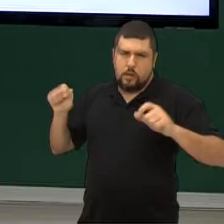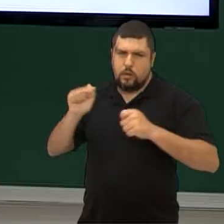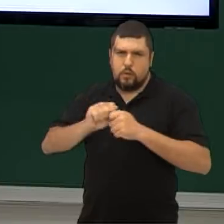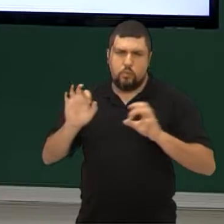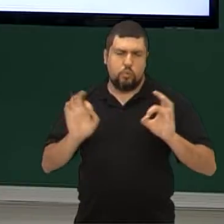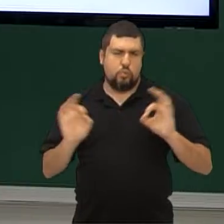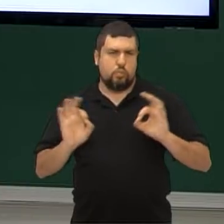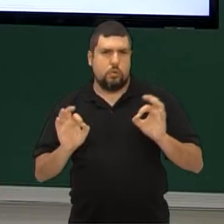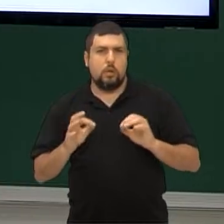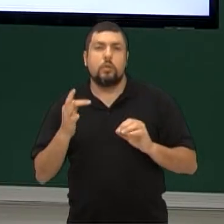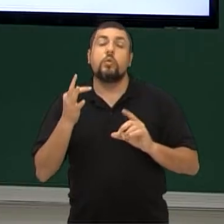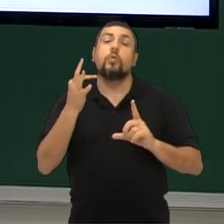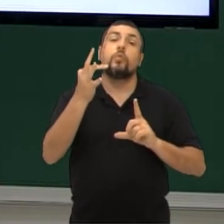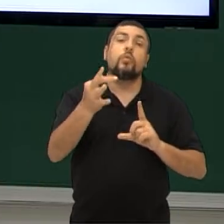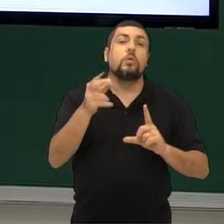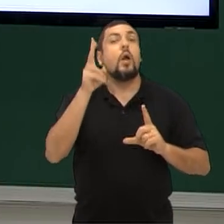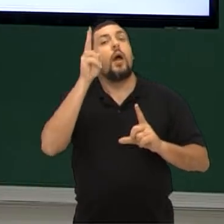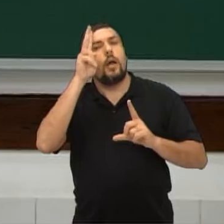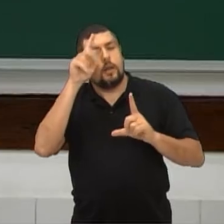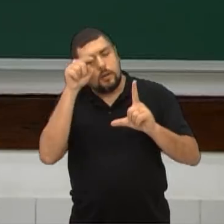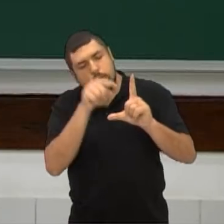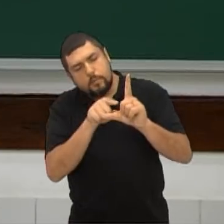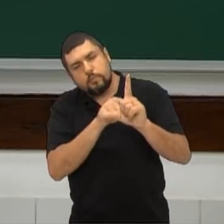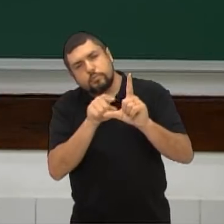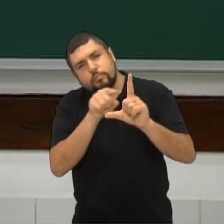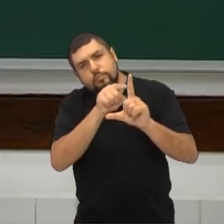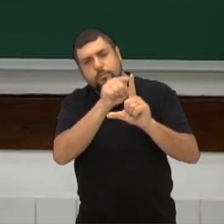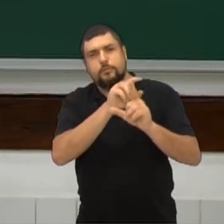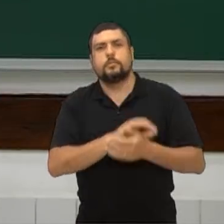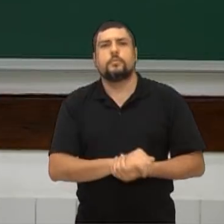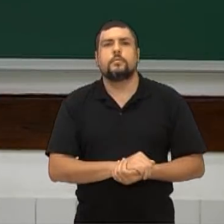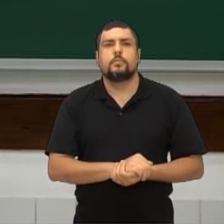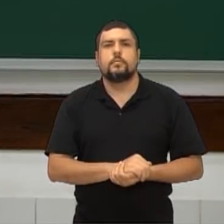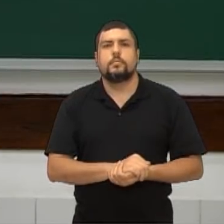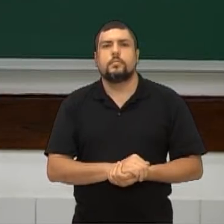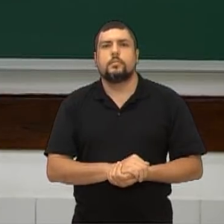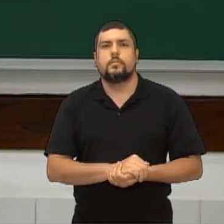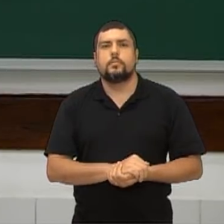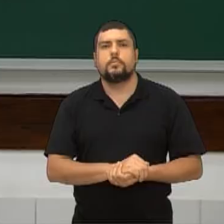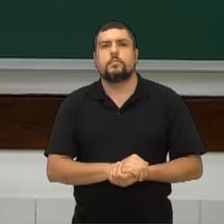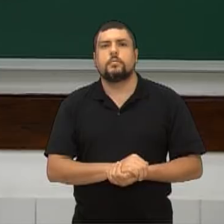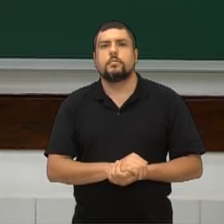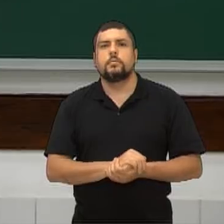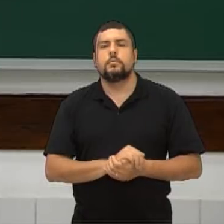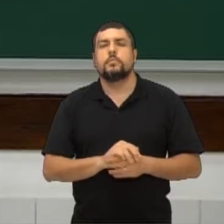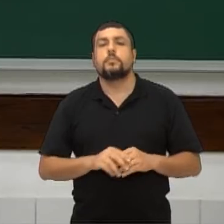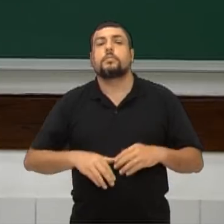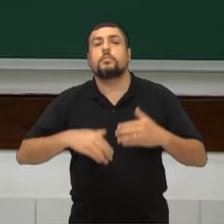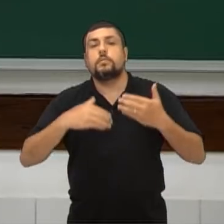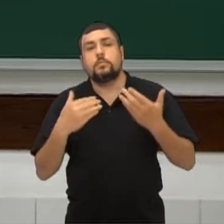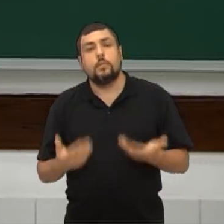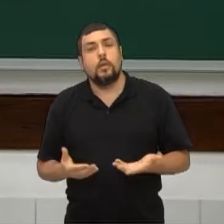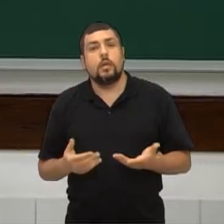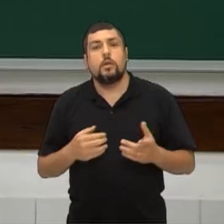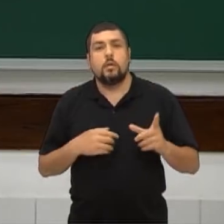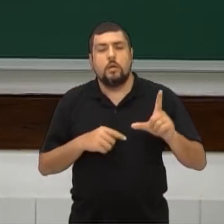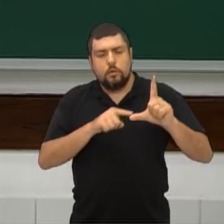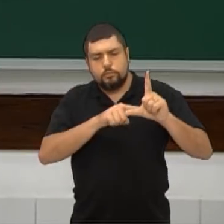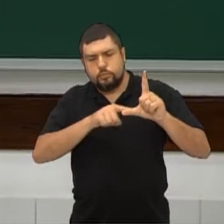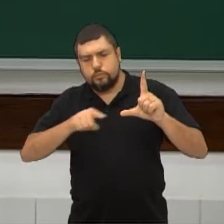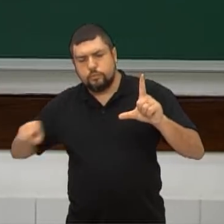se verem isso no futuro. Continuando nosso exercício então. O que informa o nosso eixo horizontal e o